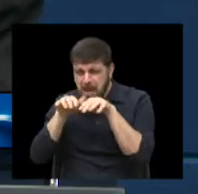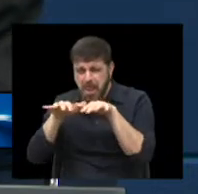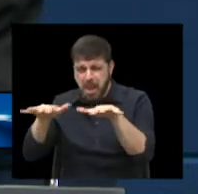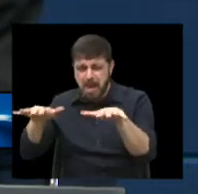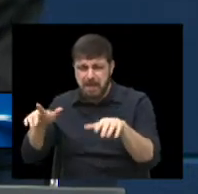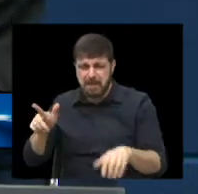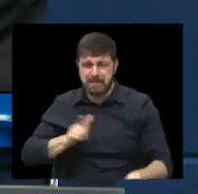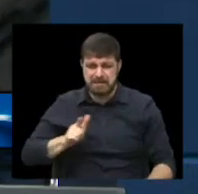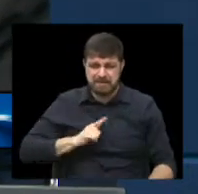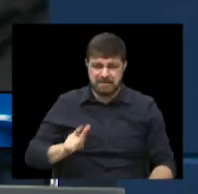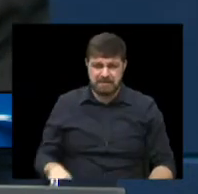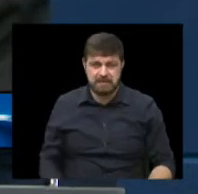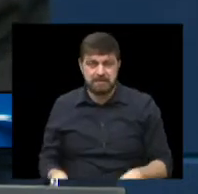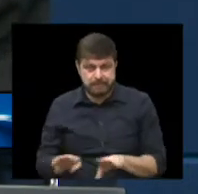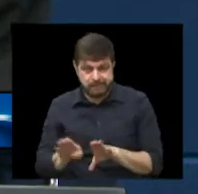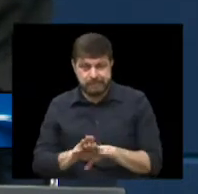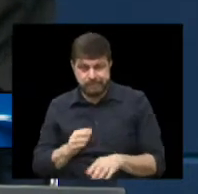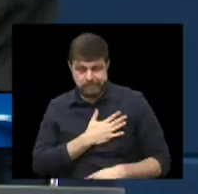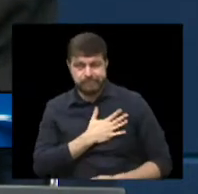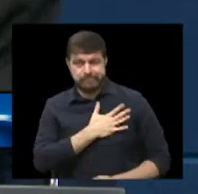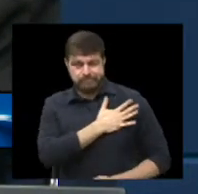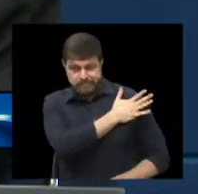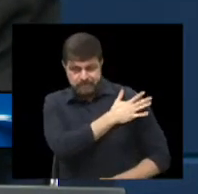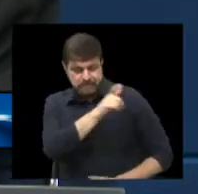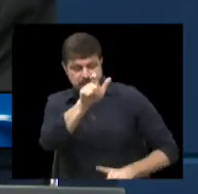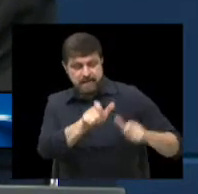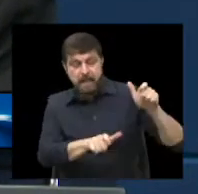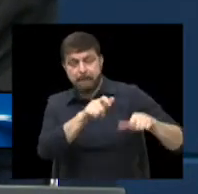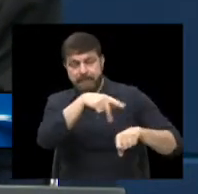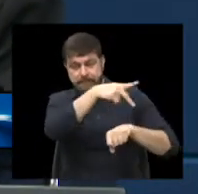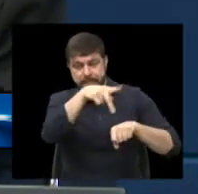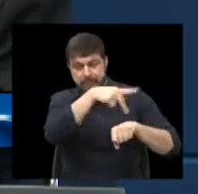outras de forma xenófobas, né?